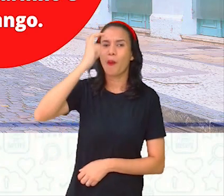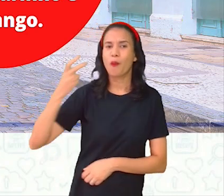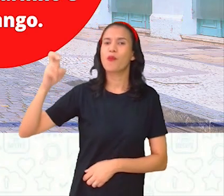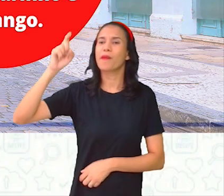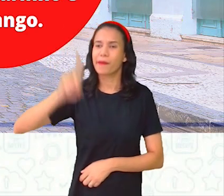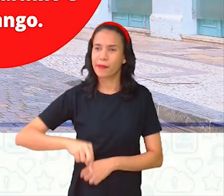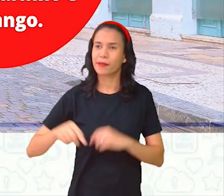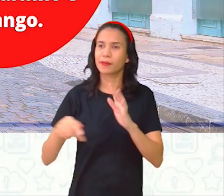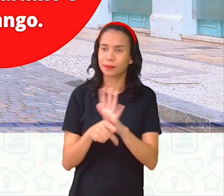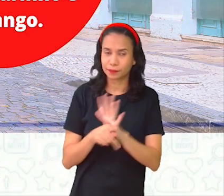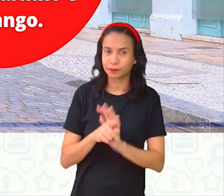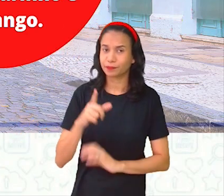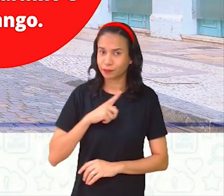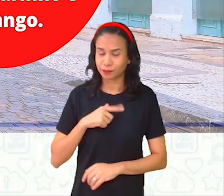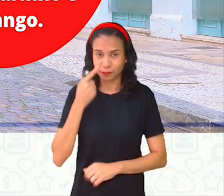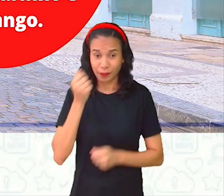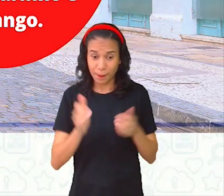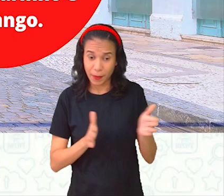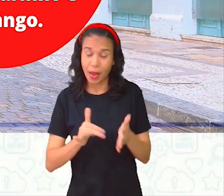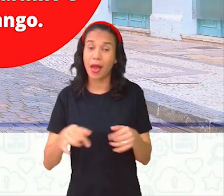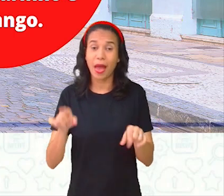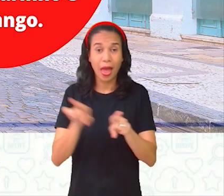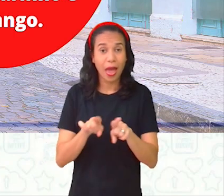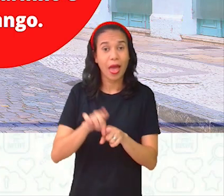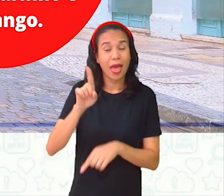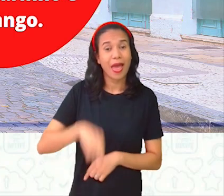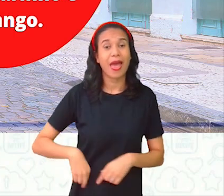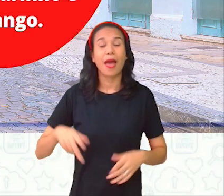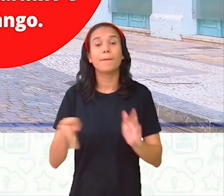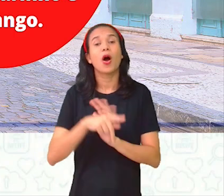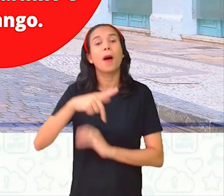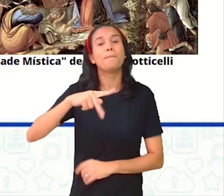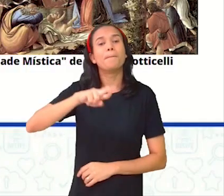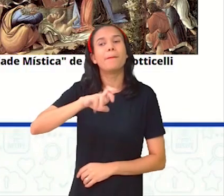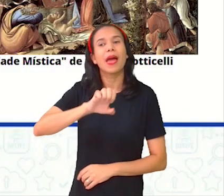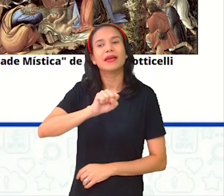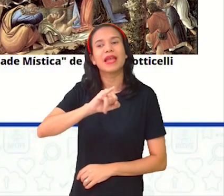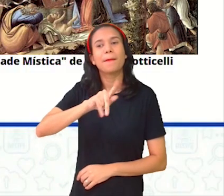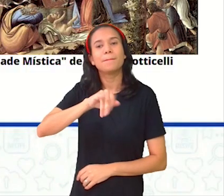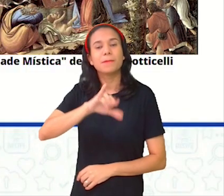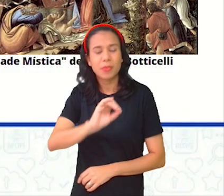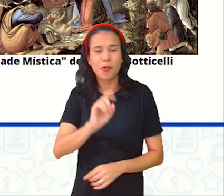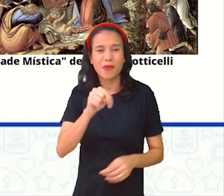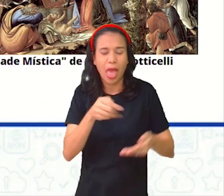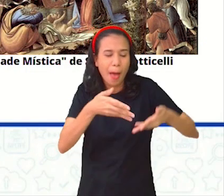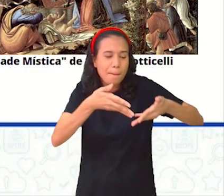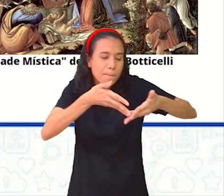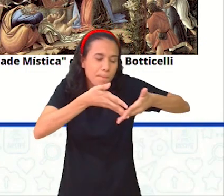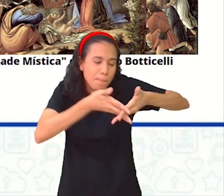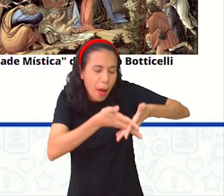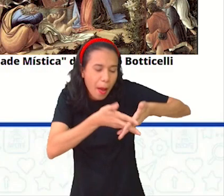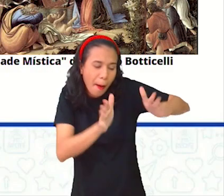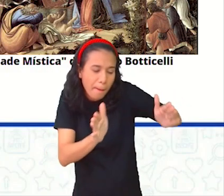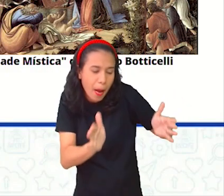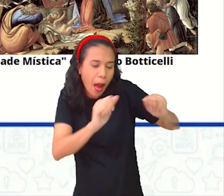cultura, nesse período, são os presépios. E é disso que a gente vai falar agora.